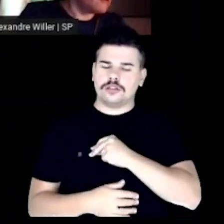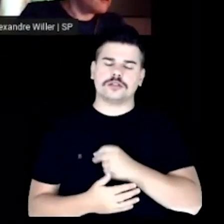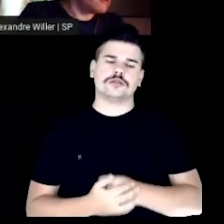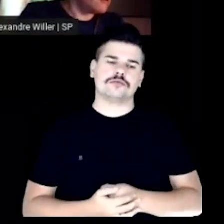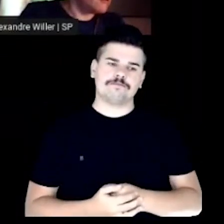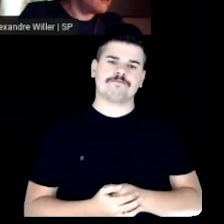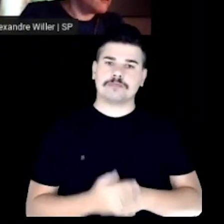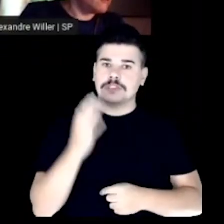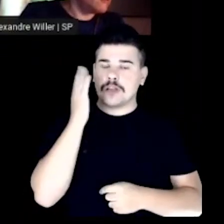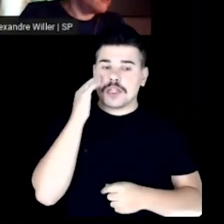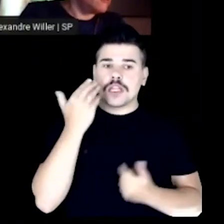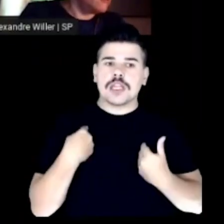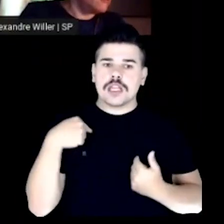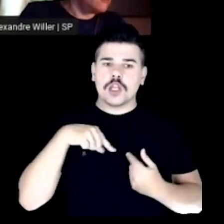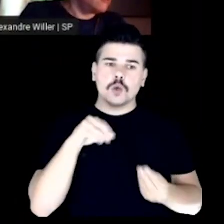pera, isso aqui